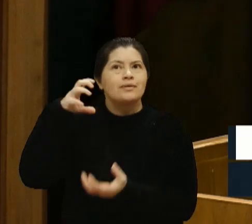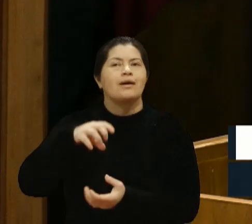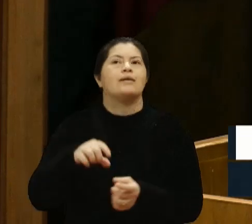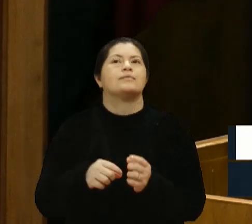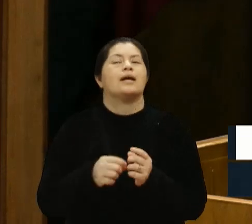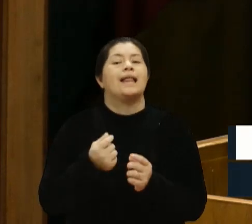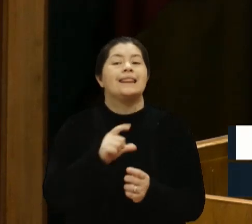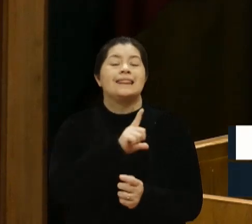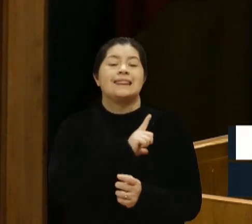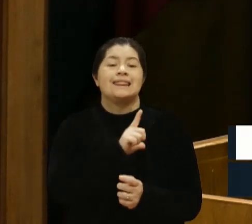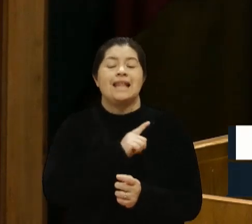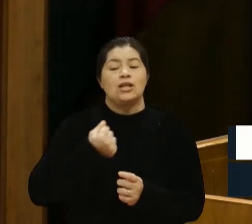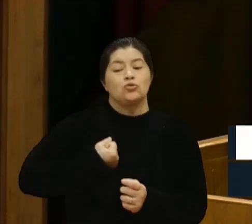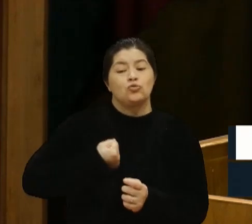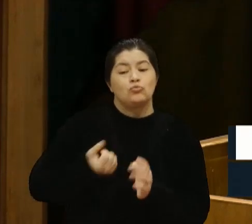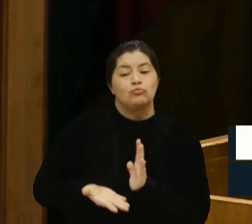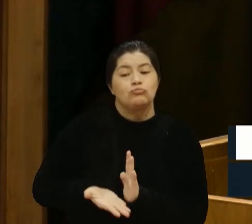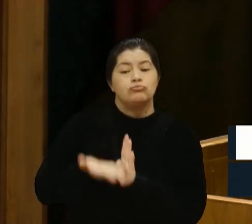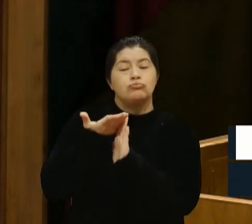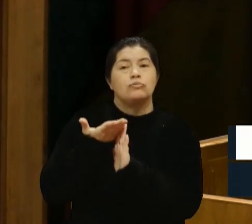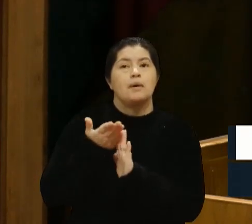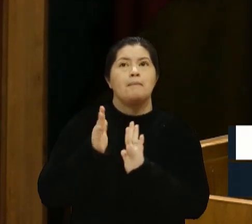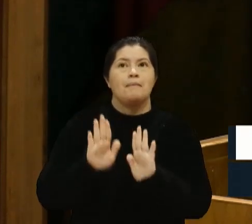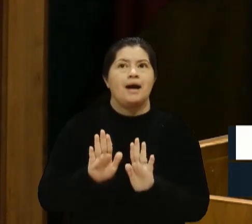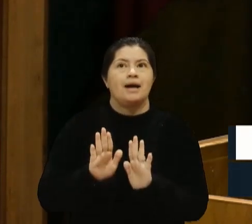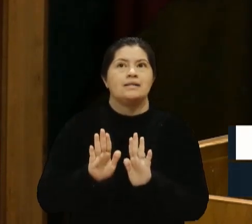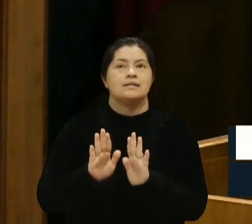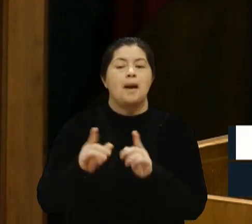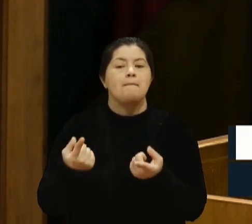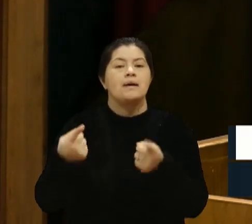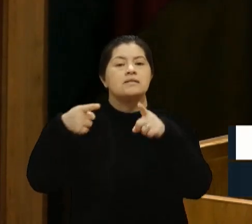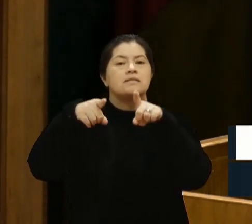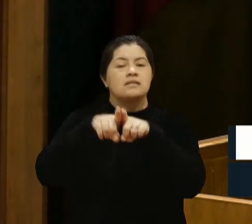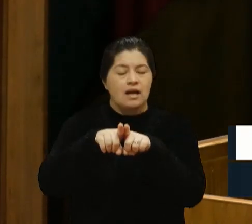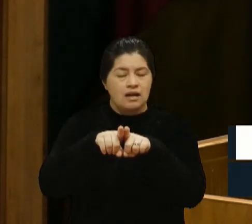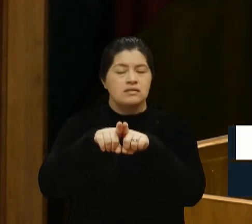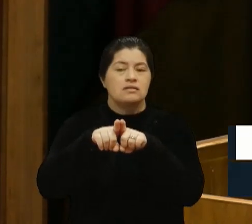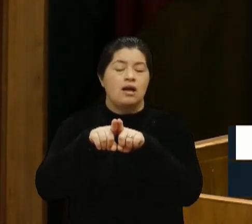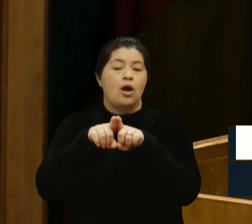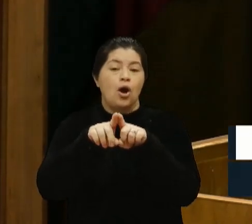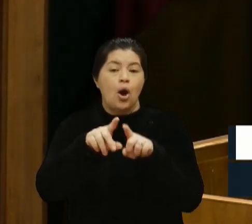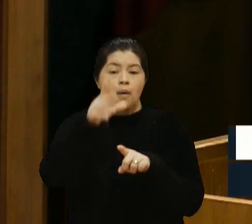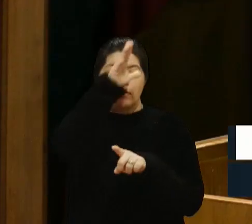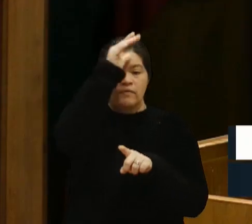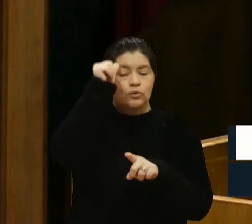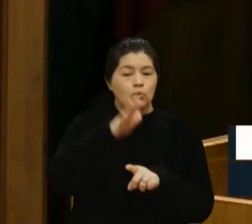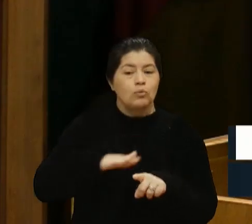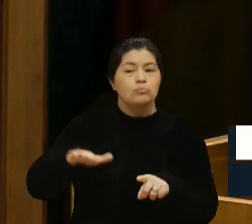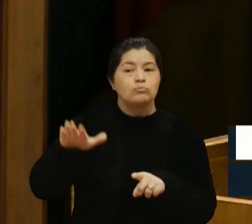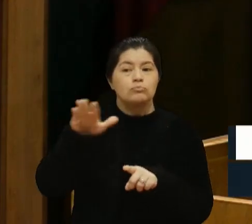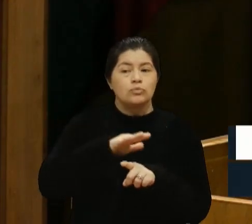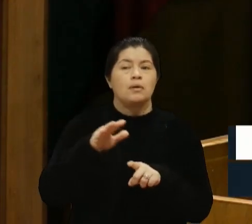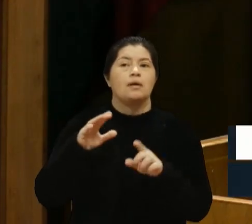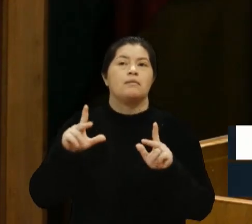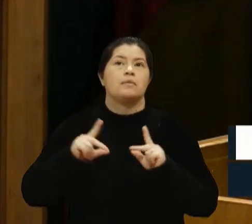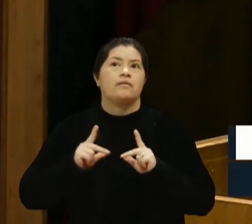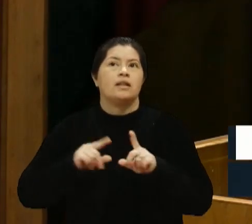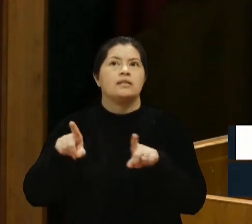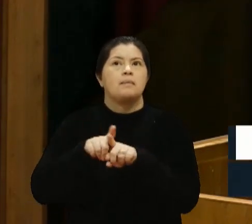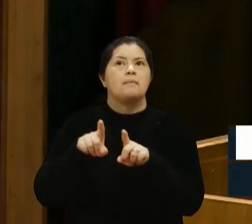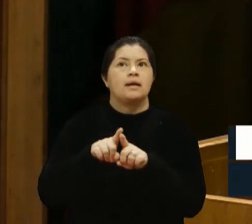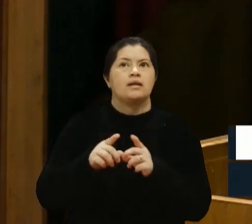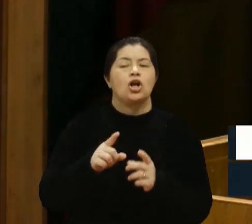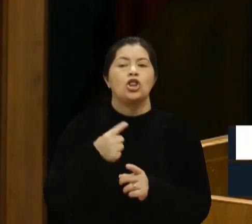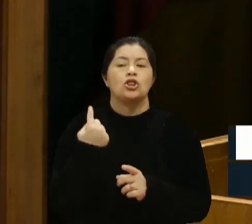elevado que depende ainda de assistência, mas aquilo que é feito, com as parcerias público-privadas, né, da nossa cidade, e que eu acho que é fundamental nós